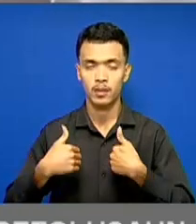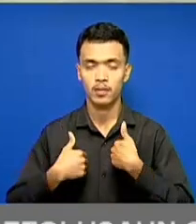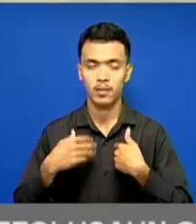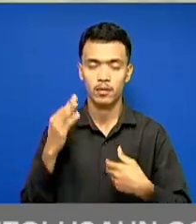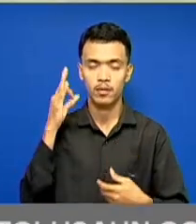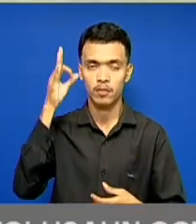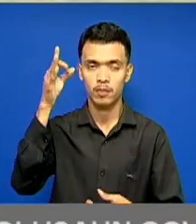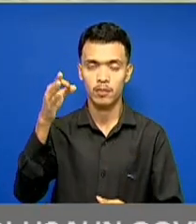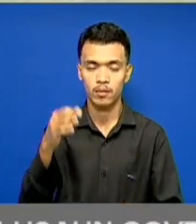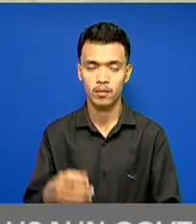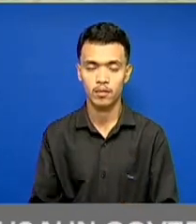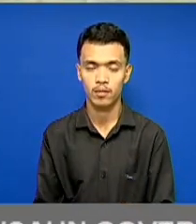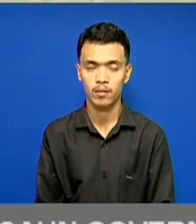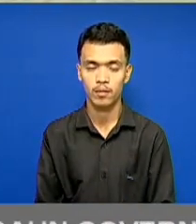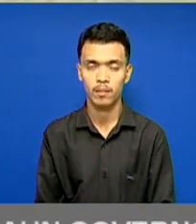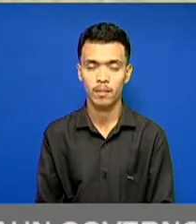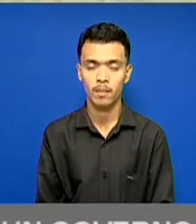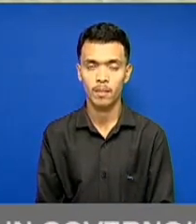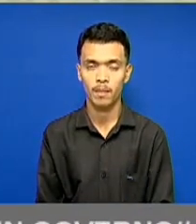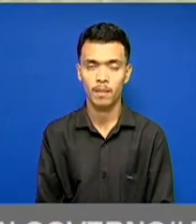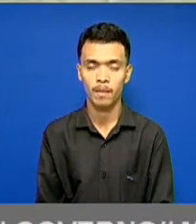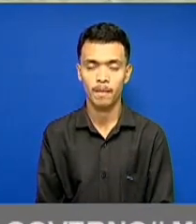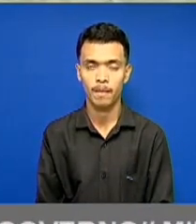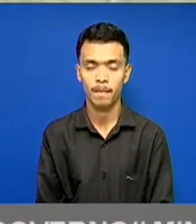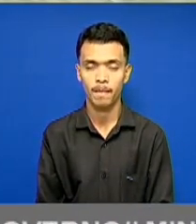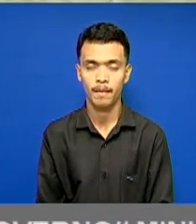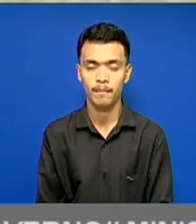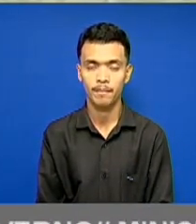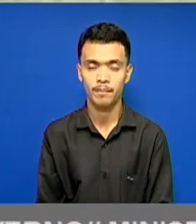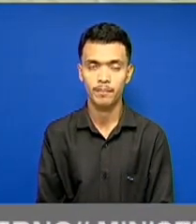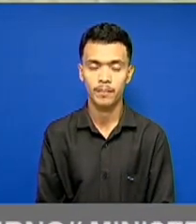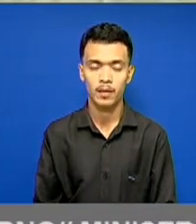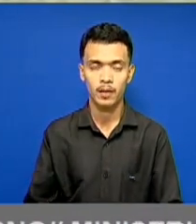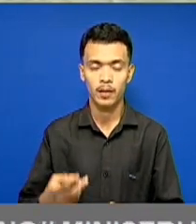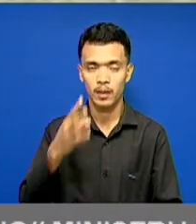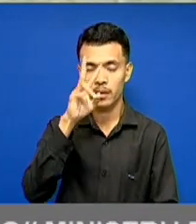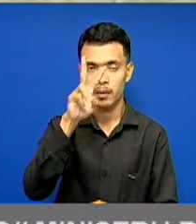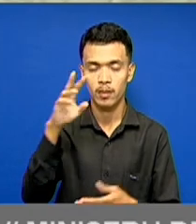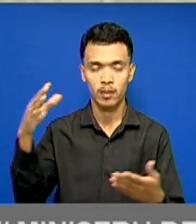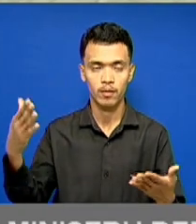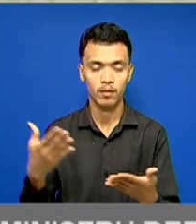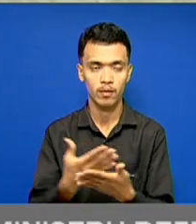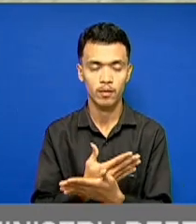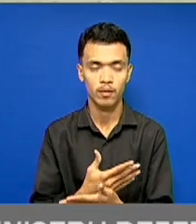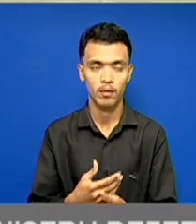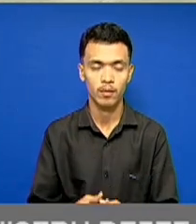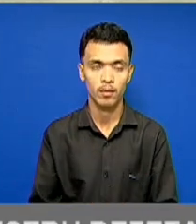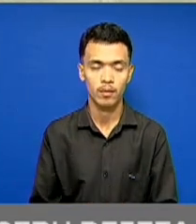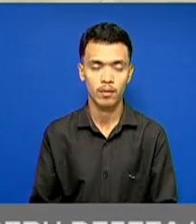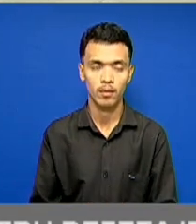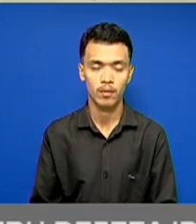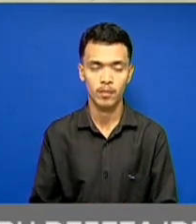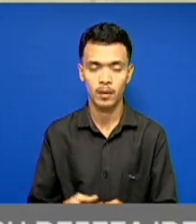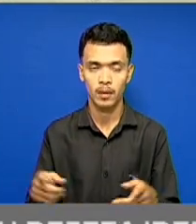futuro. Halo na pesquisa inovação retana na botfon lobo buat botfon ira kona ba biocharnya nebe ma kita refer ba